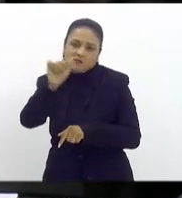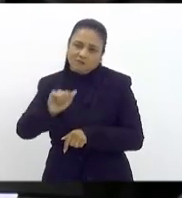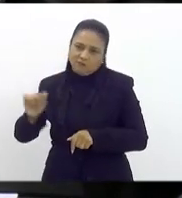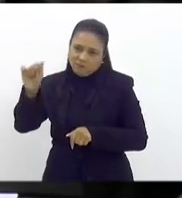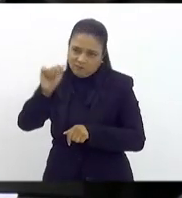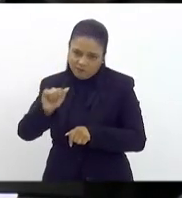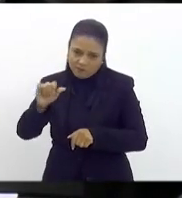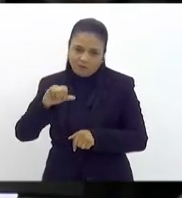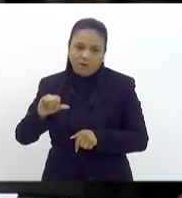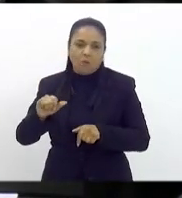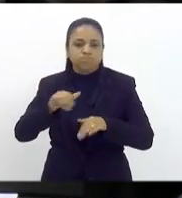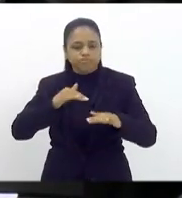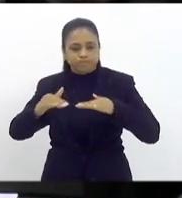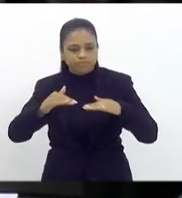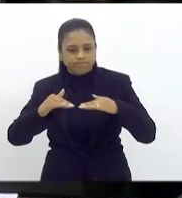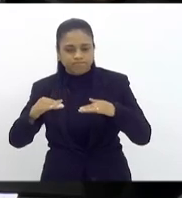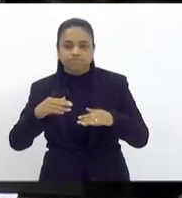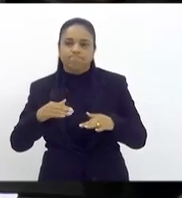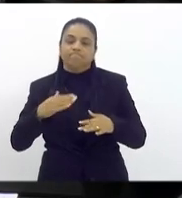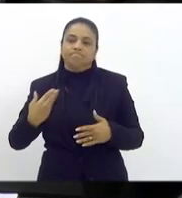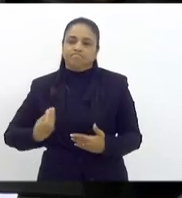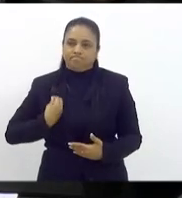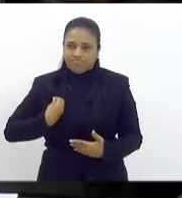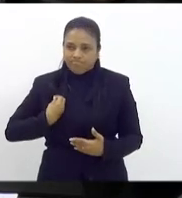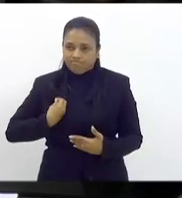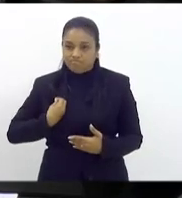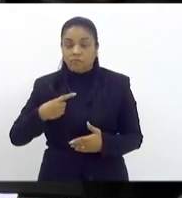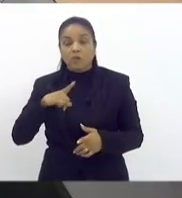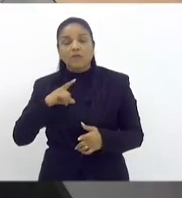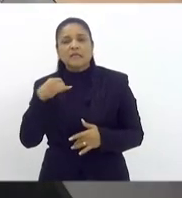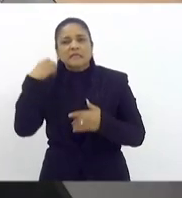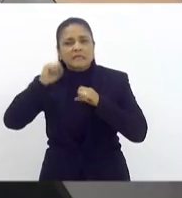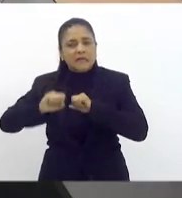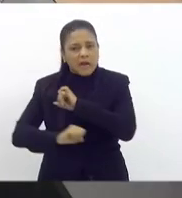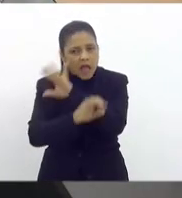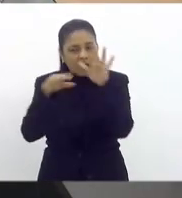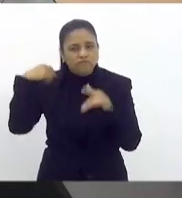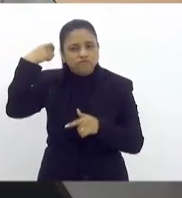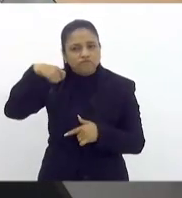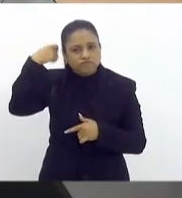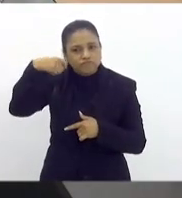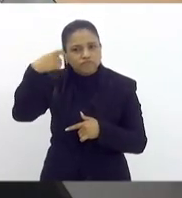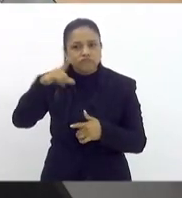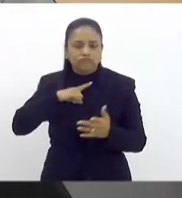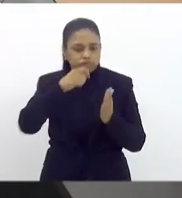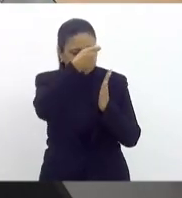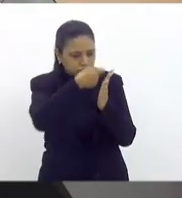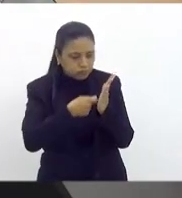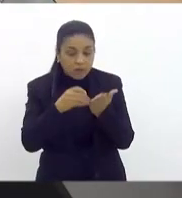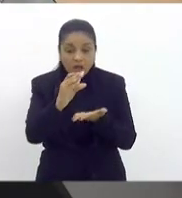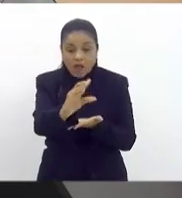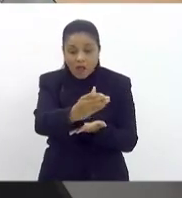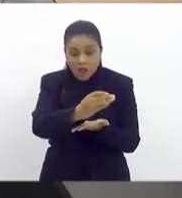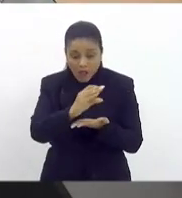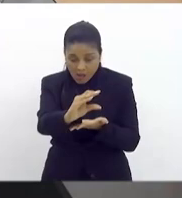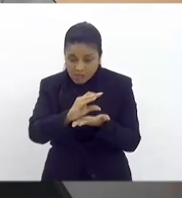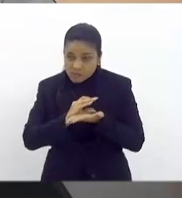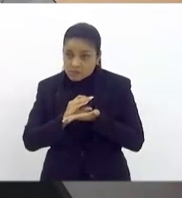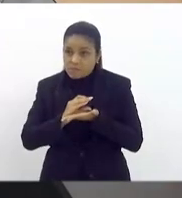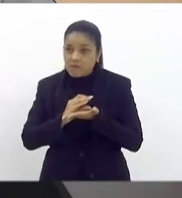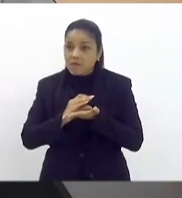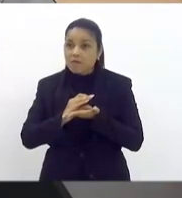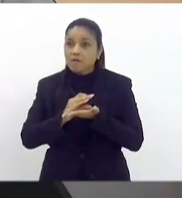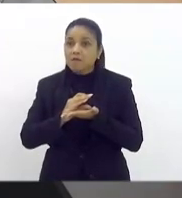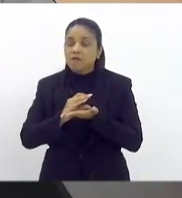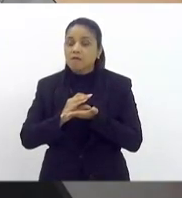existem. Ou seja, só para deixar claro, para um artista, compositor, detentor de direito autoral receber essa parcela de